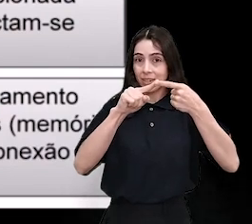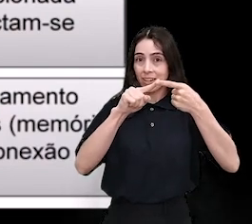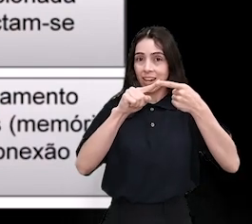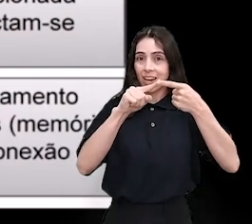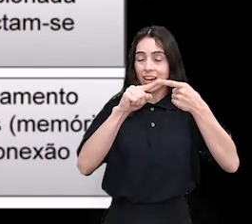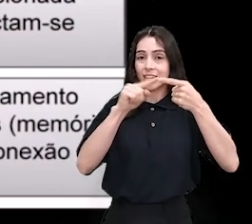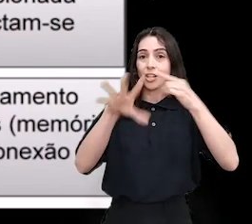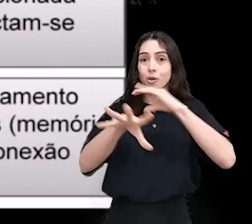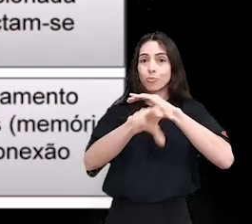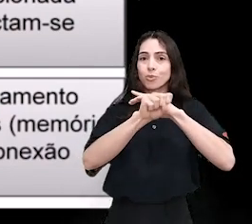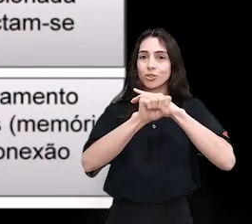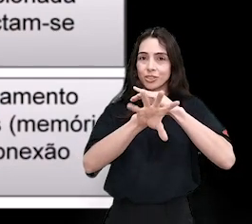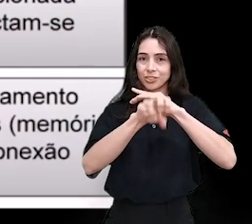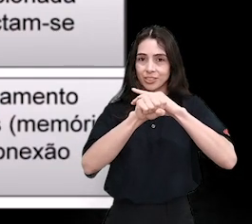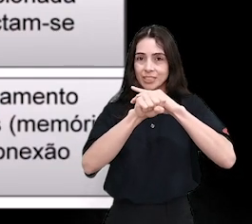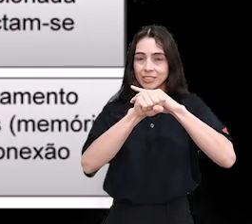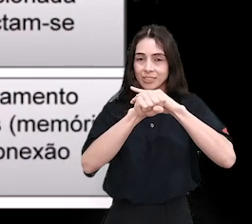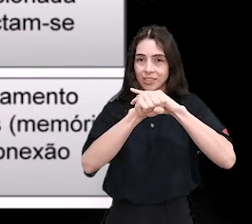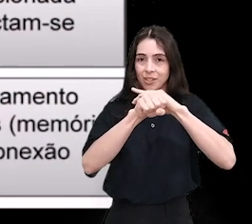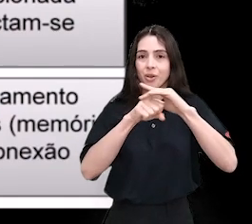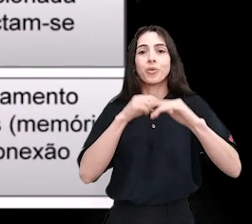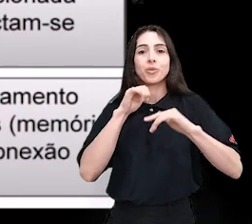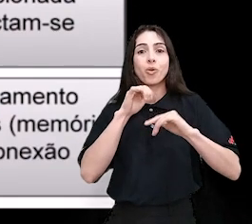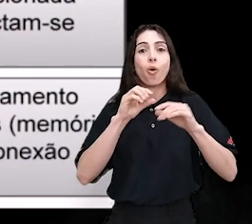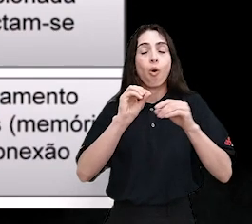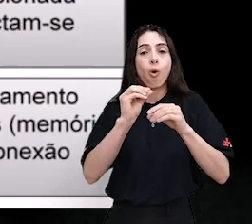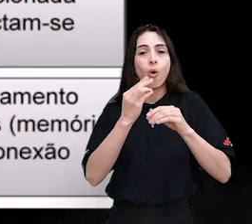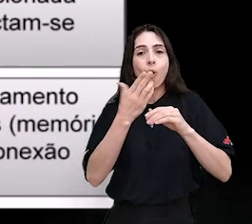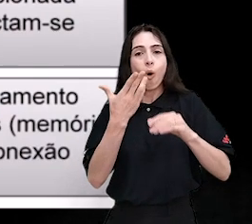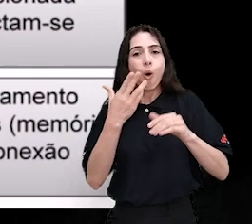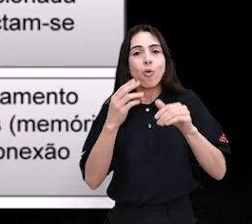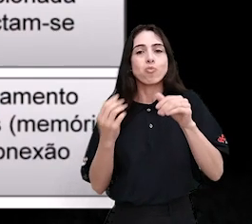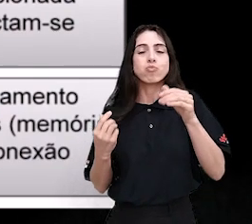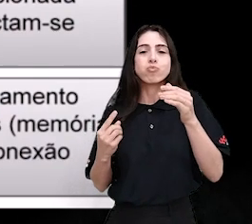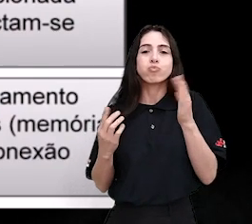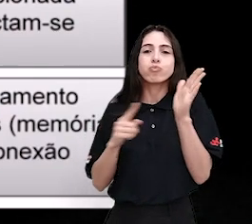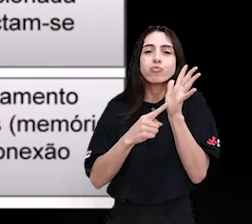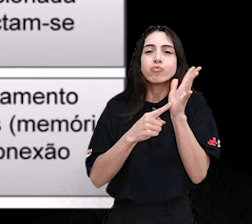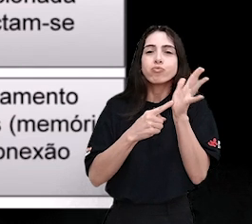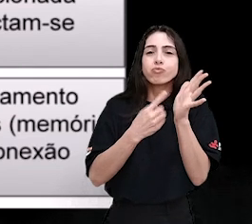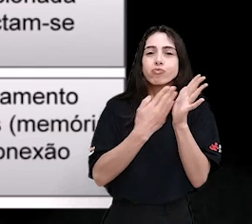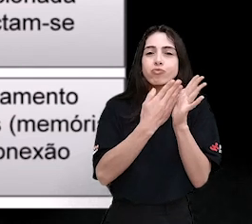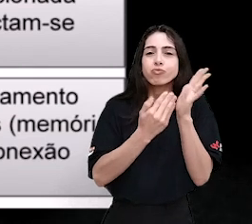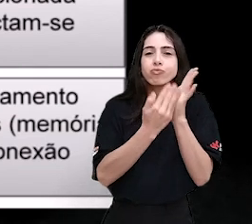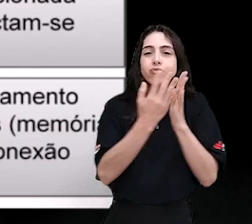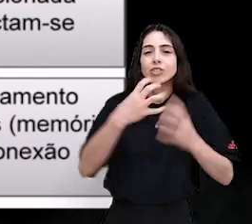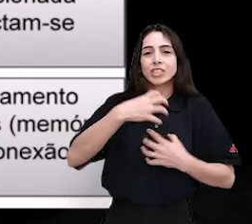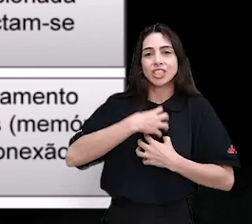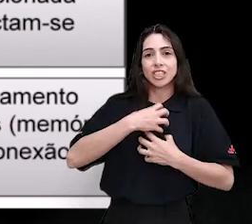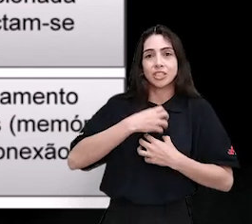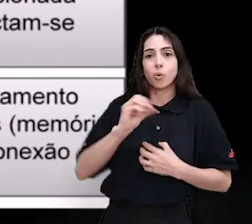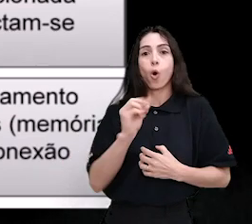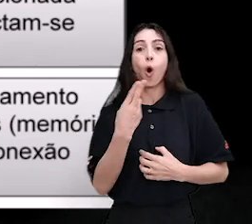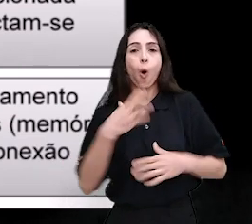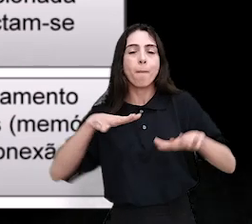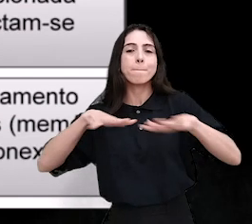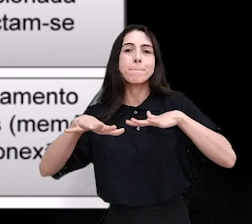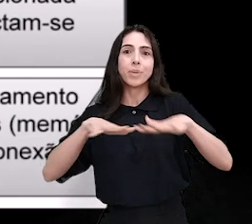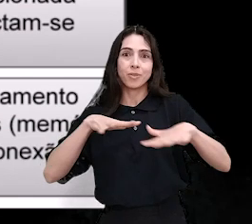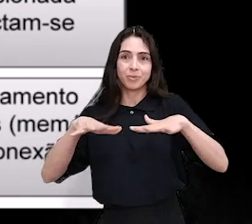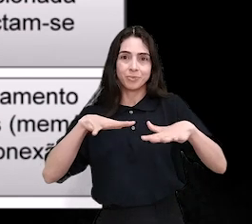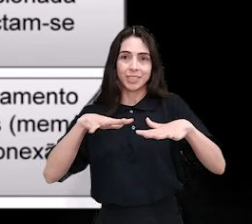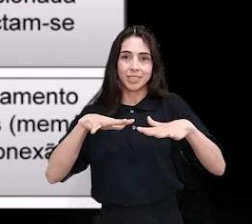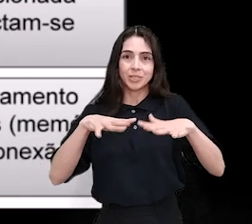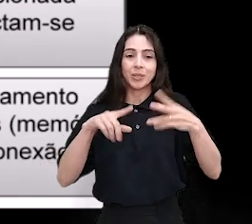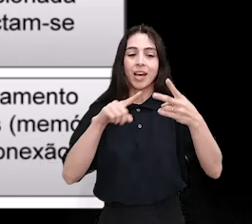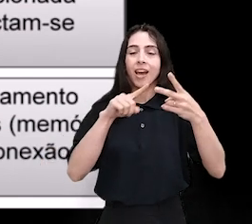de projeção, que recebem ou originam fibras de sensibilidade ou motricidade, e